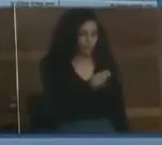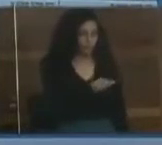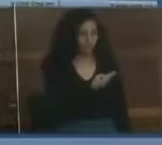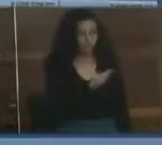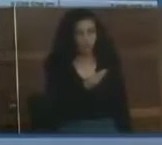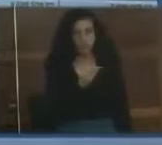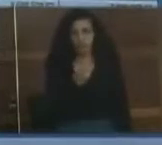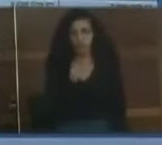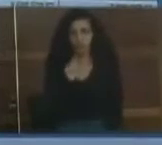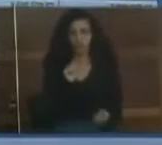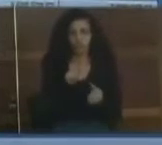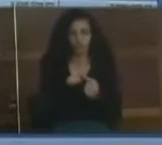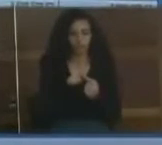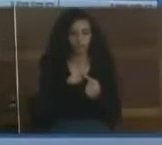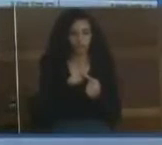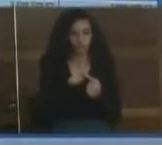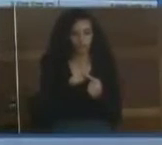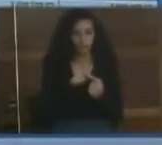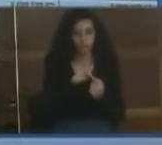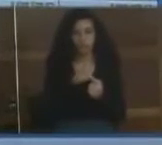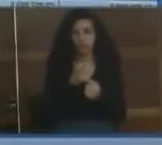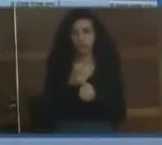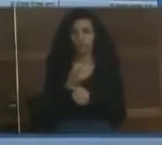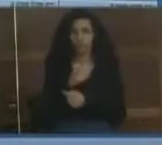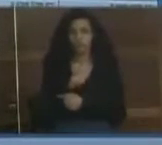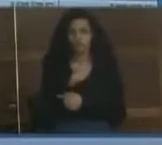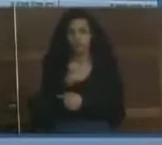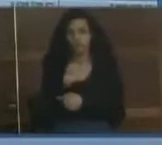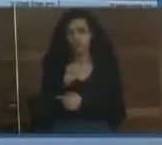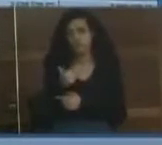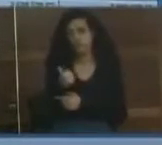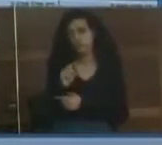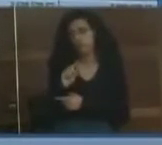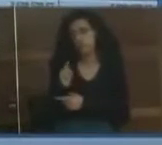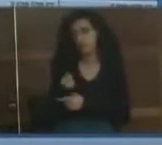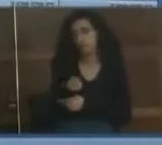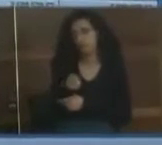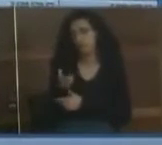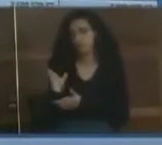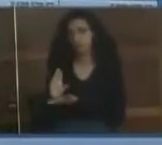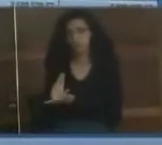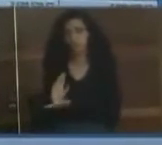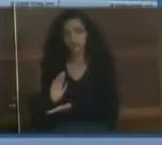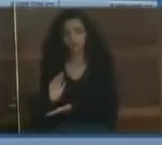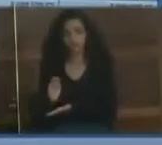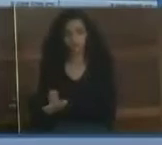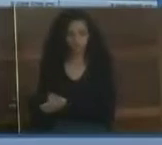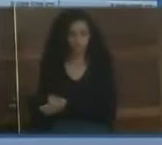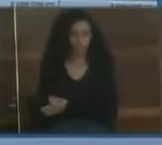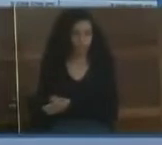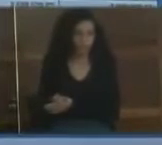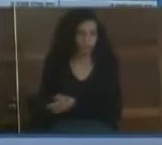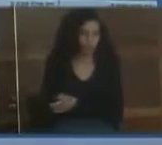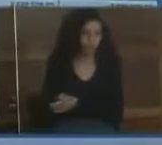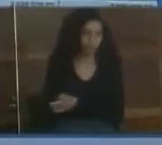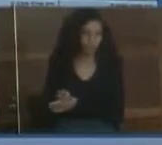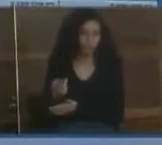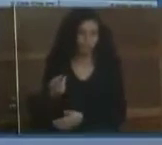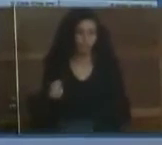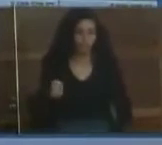despesa empenhada até o terceiro quadrimestre 551 mil reais despesas liquidadas até o terceiro